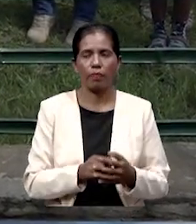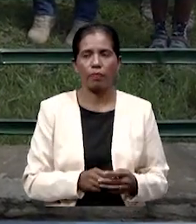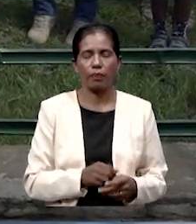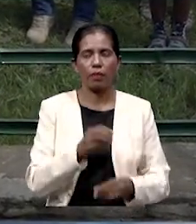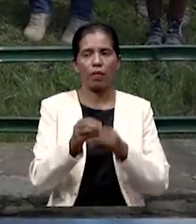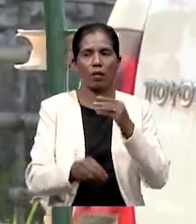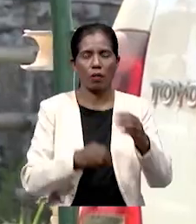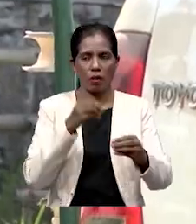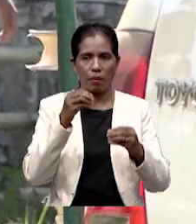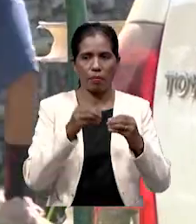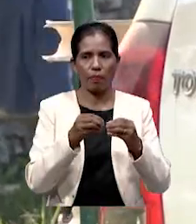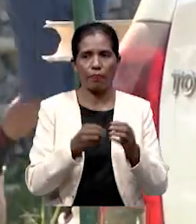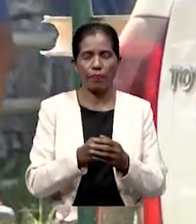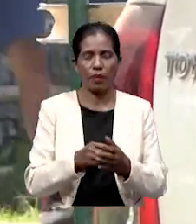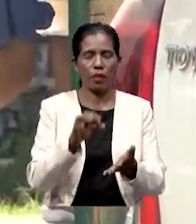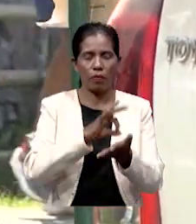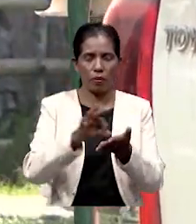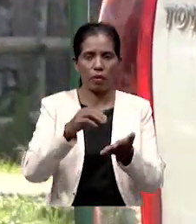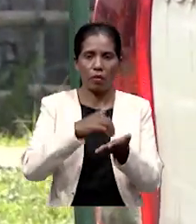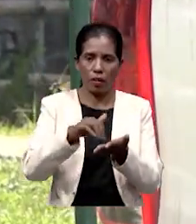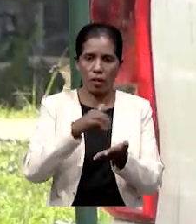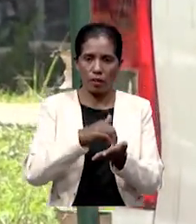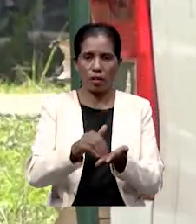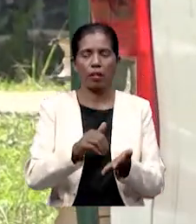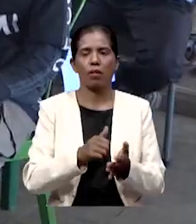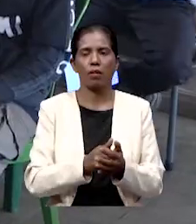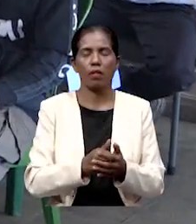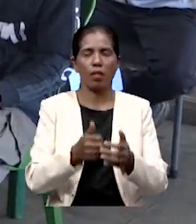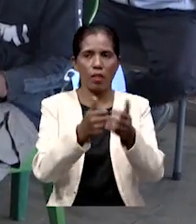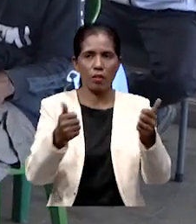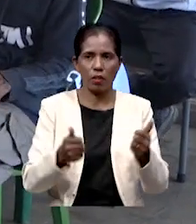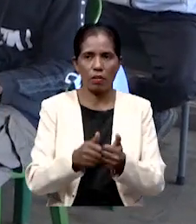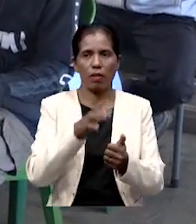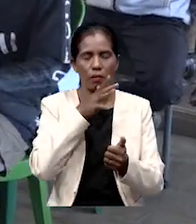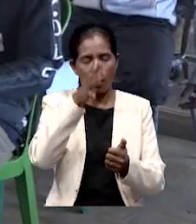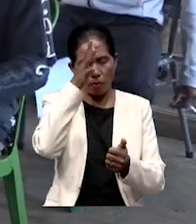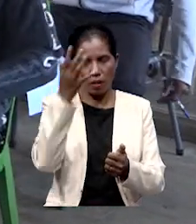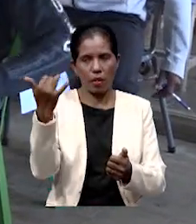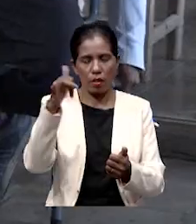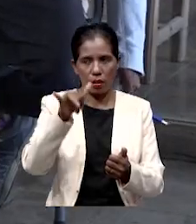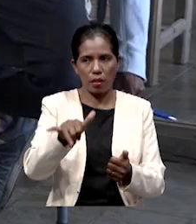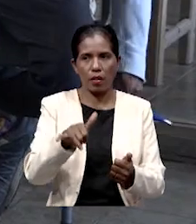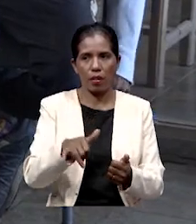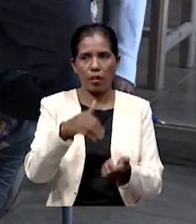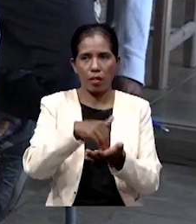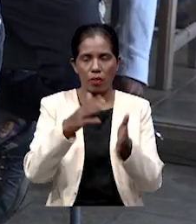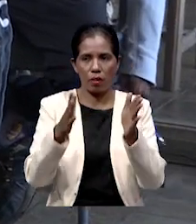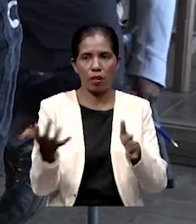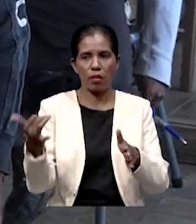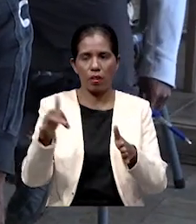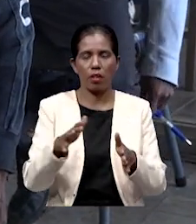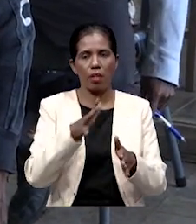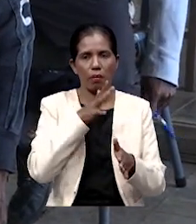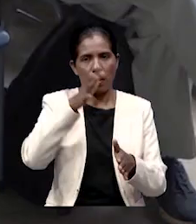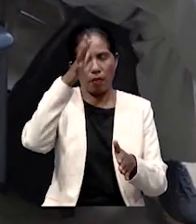a formação, treinamento, a Associação Inanama Sira. Nebe que estudante sirnian. E ao